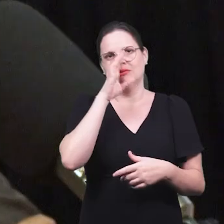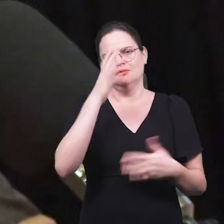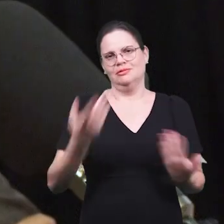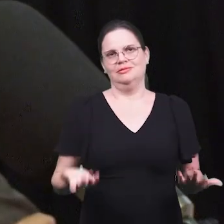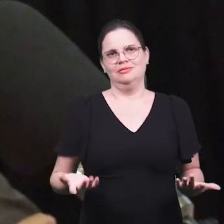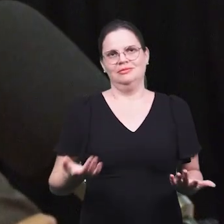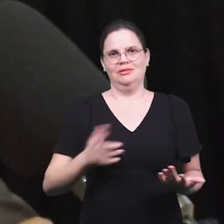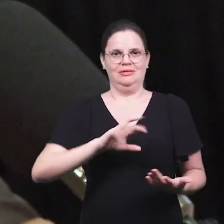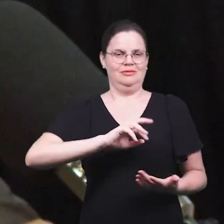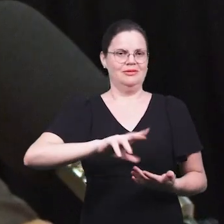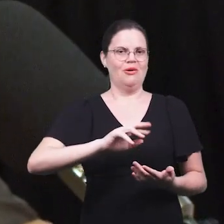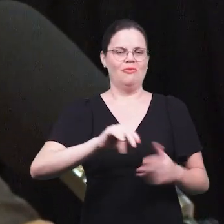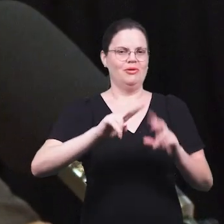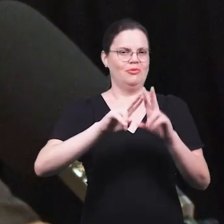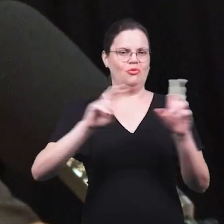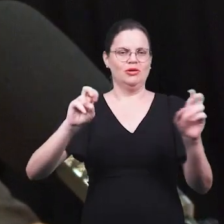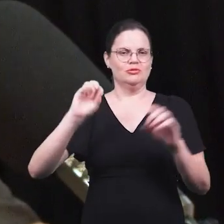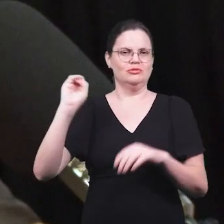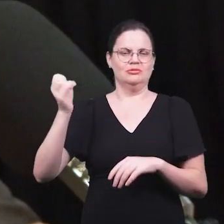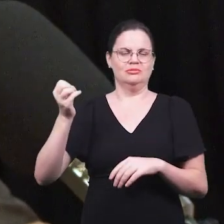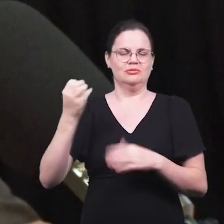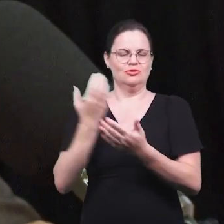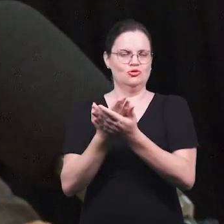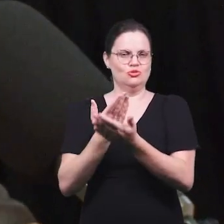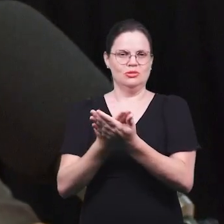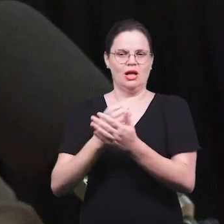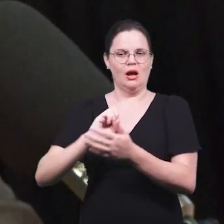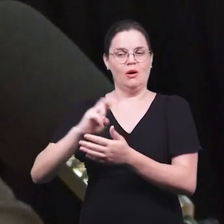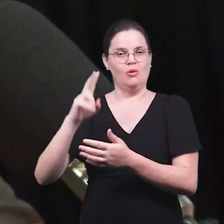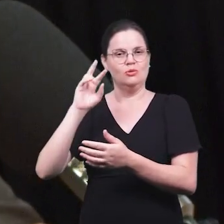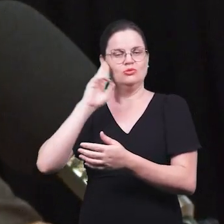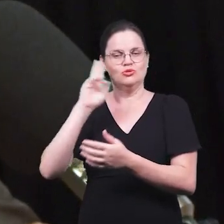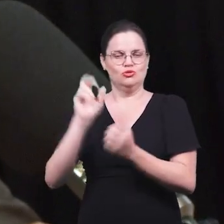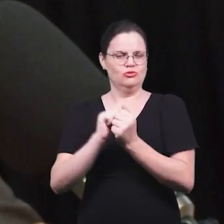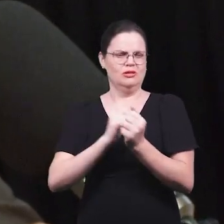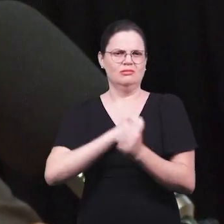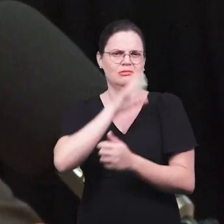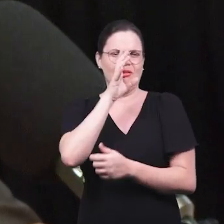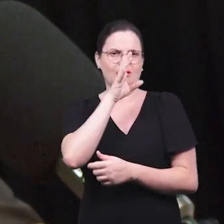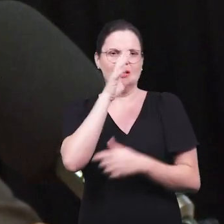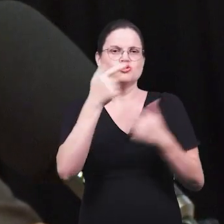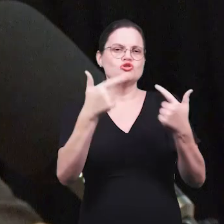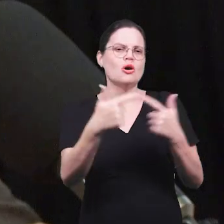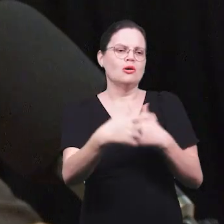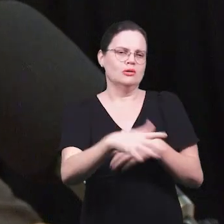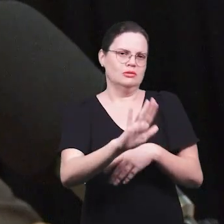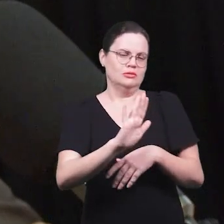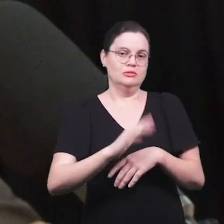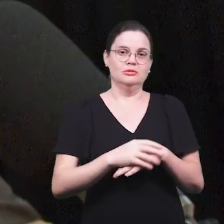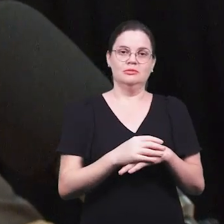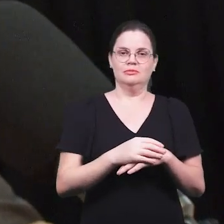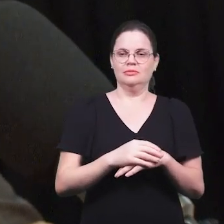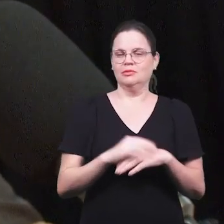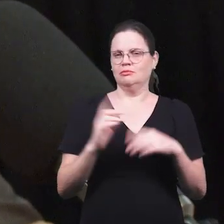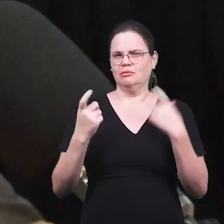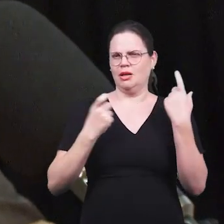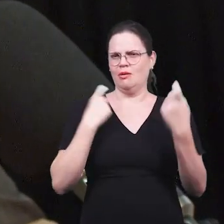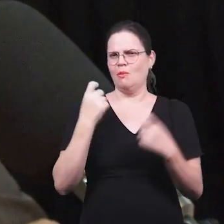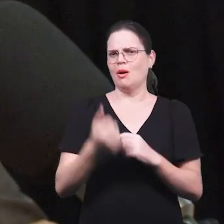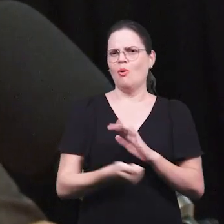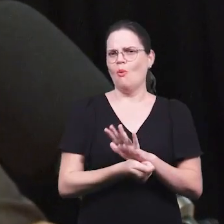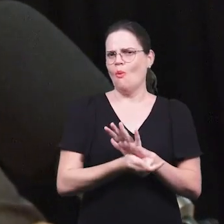maioria das pessoas vai tentando ali com a sorte de verdade, não é a sorte que você tem estudando, né,